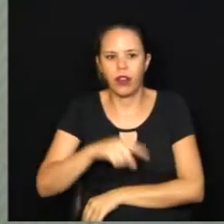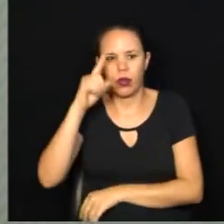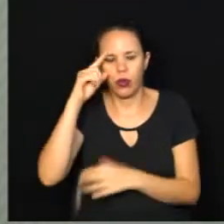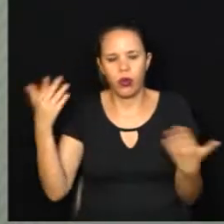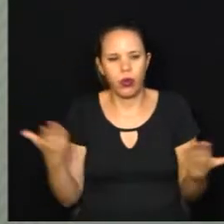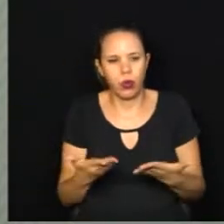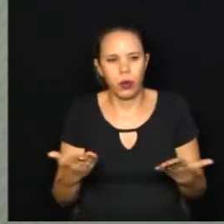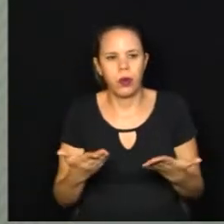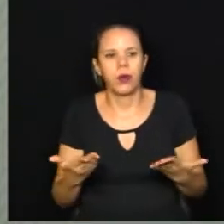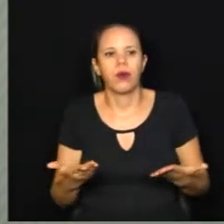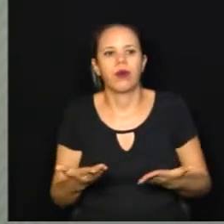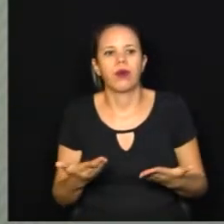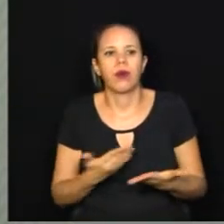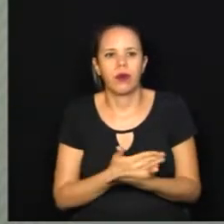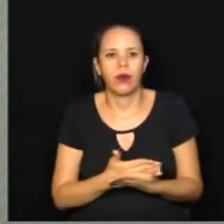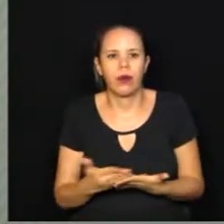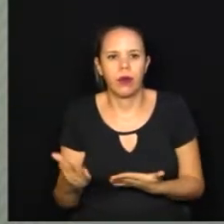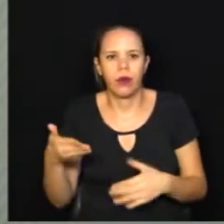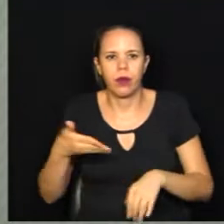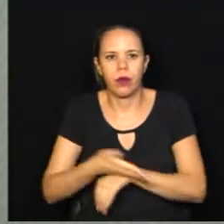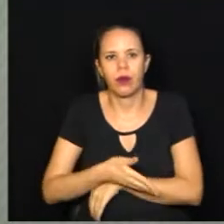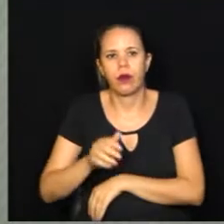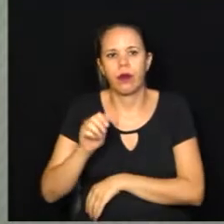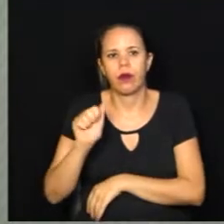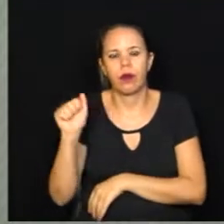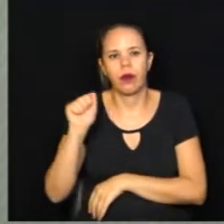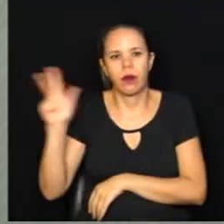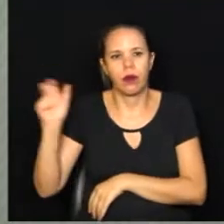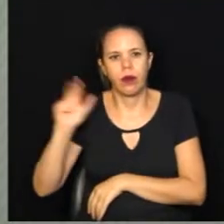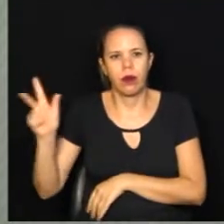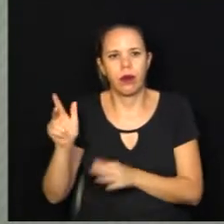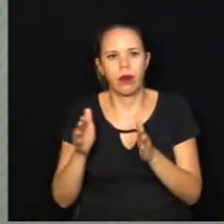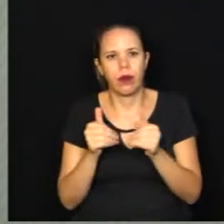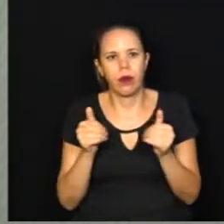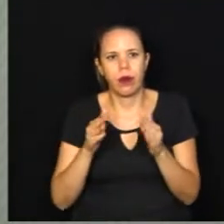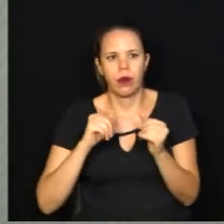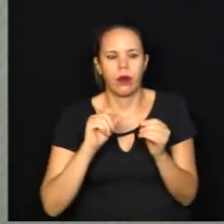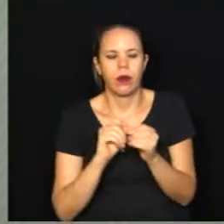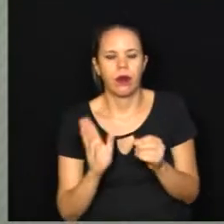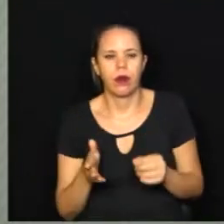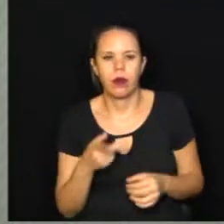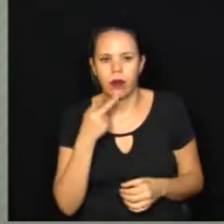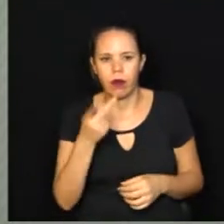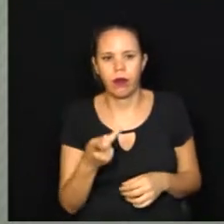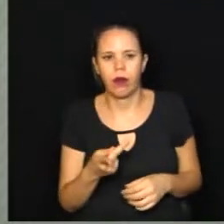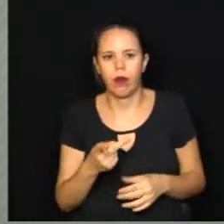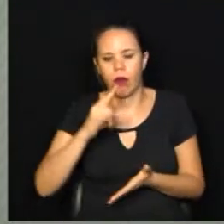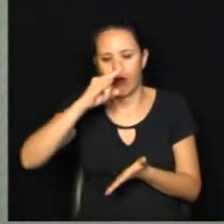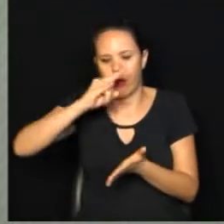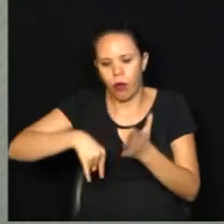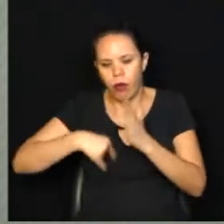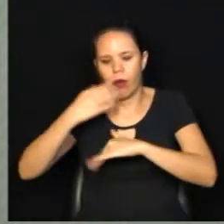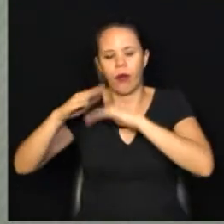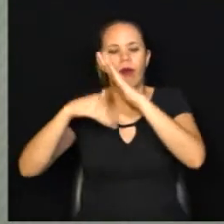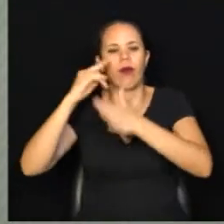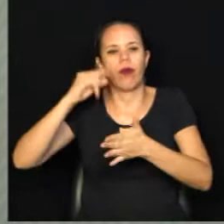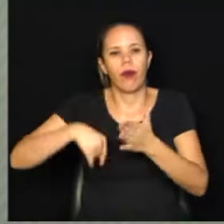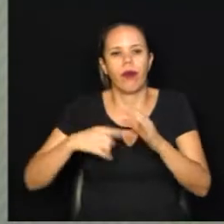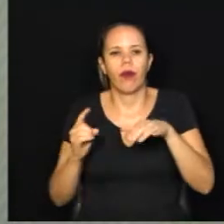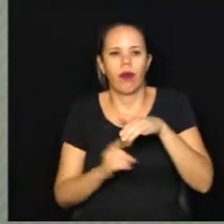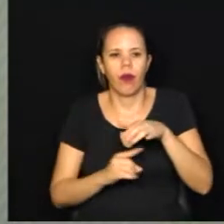nós pretendemos ingressar na Anvisa com o pedido do que nós chamamos de Dossiê de Desenvolvimento